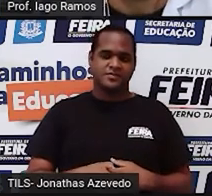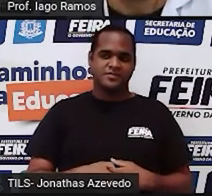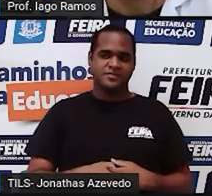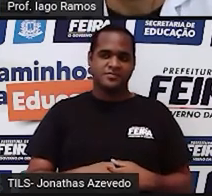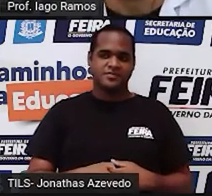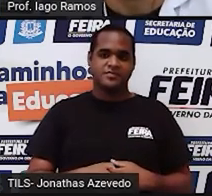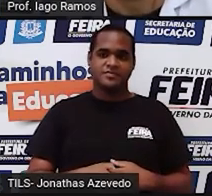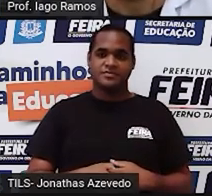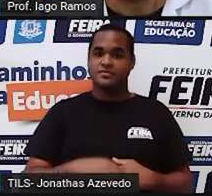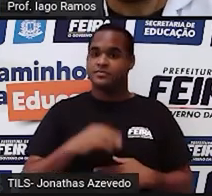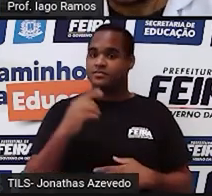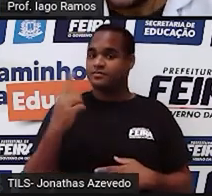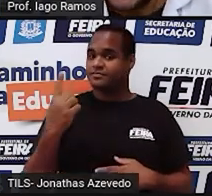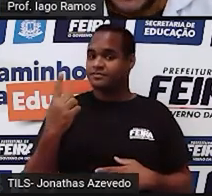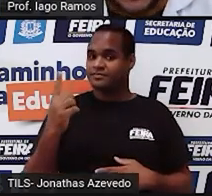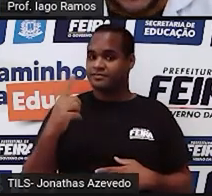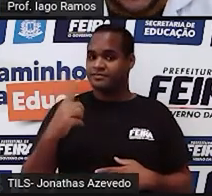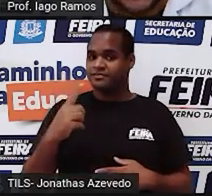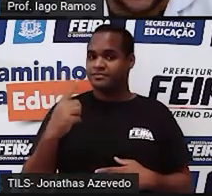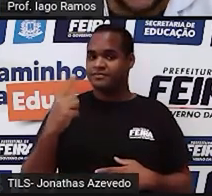a contagem regressiva